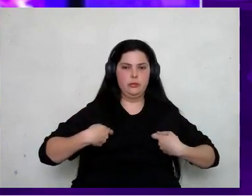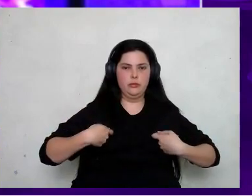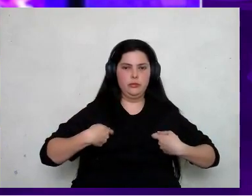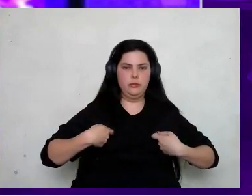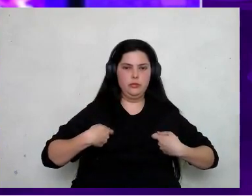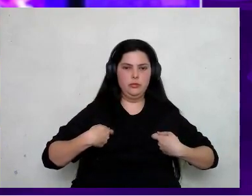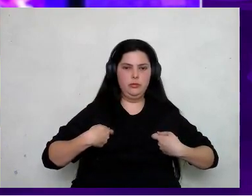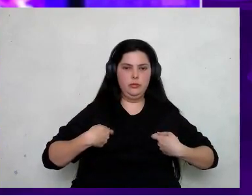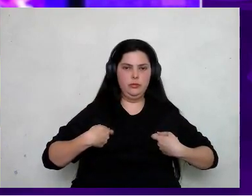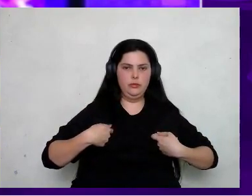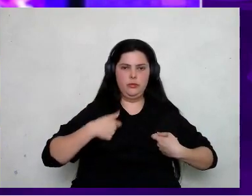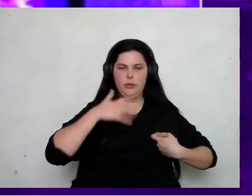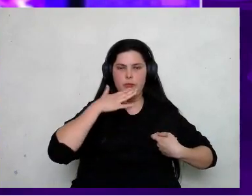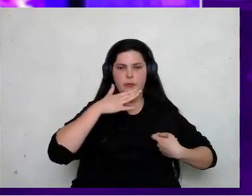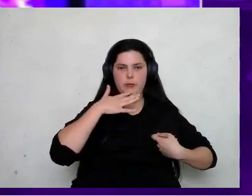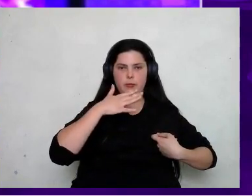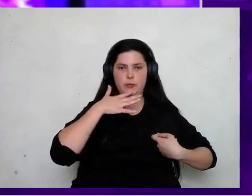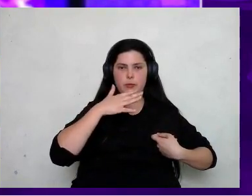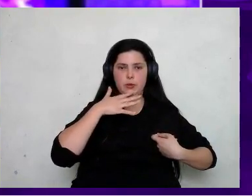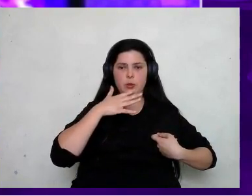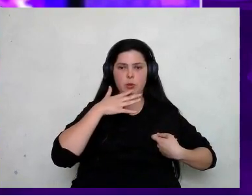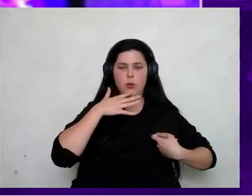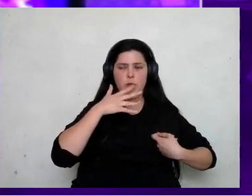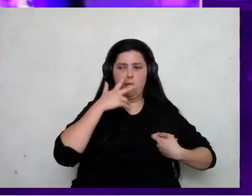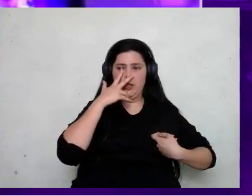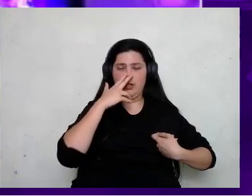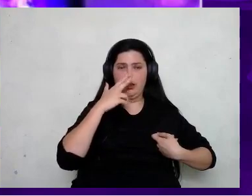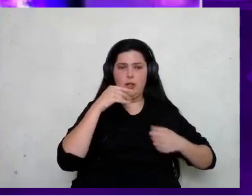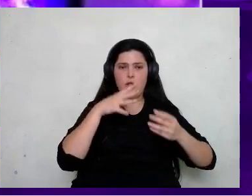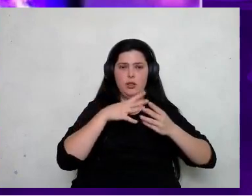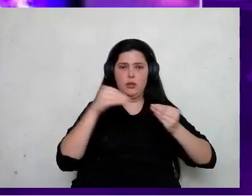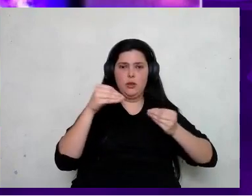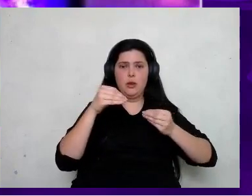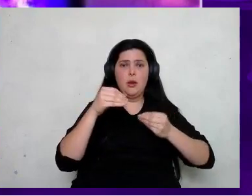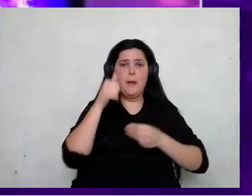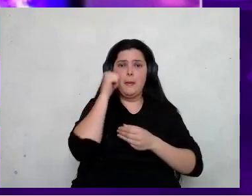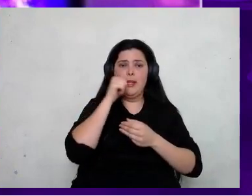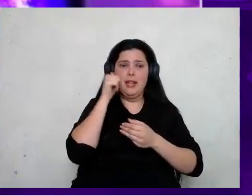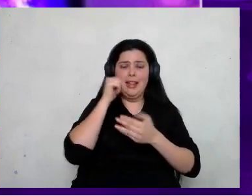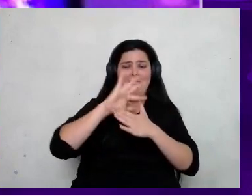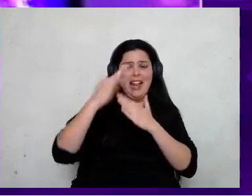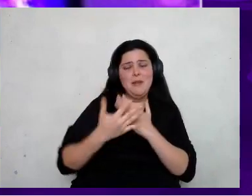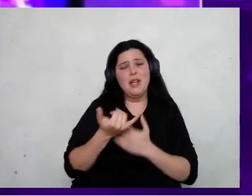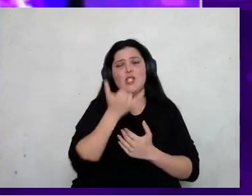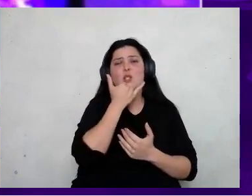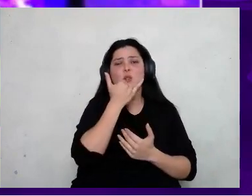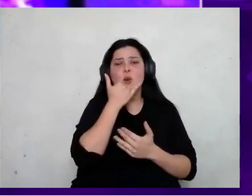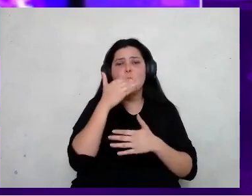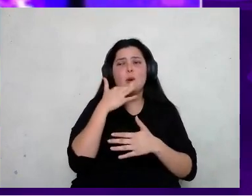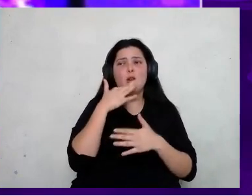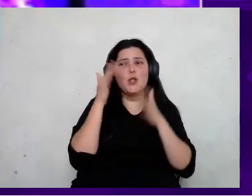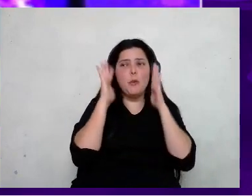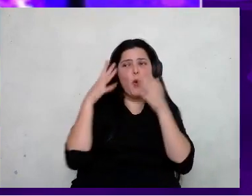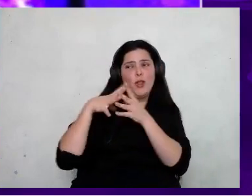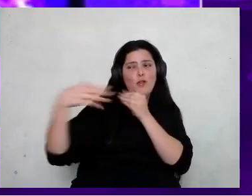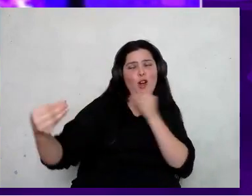de burro quando foge. Moça da tradução de Libras, desculpa, eu só conheço cor de burro quando